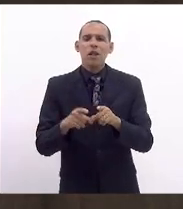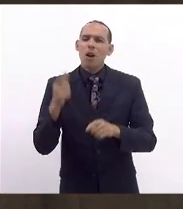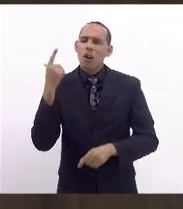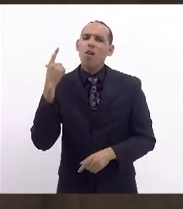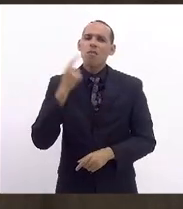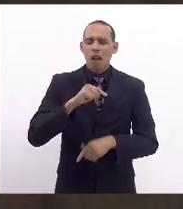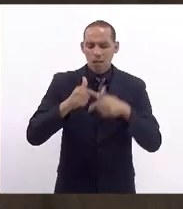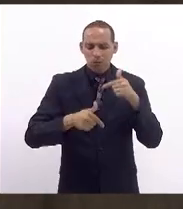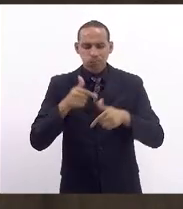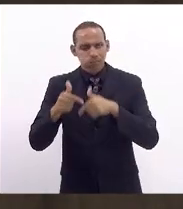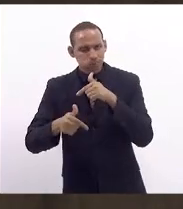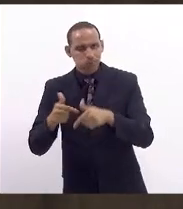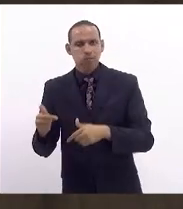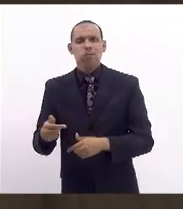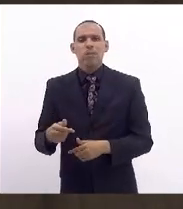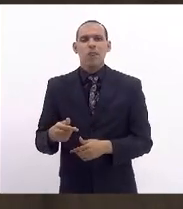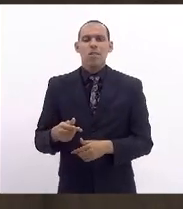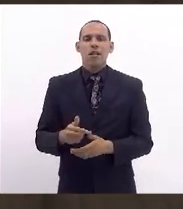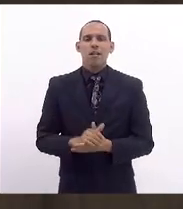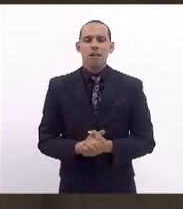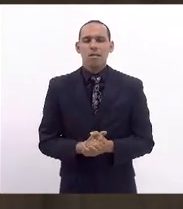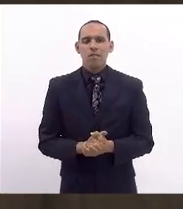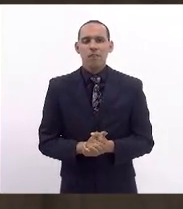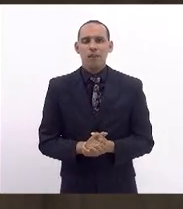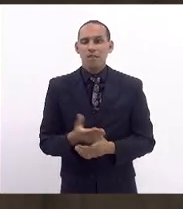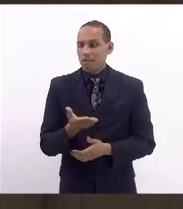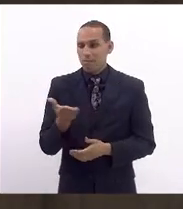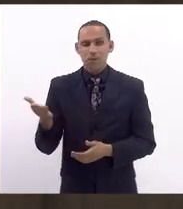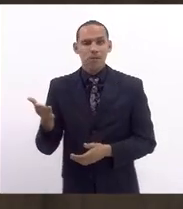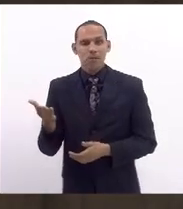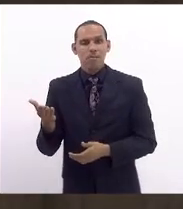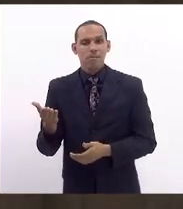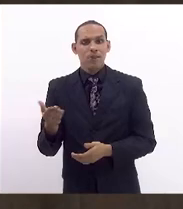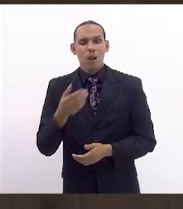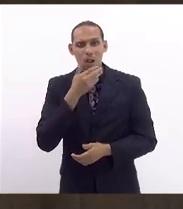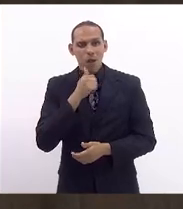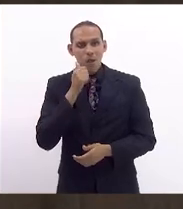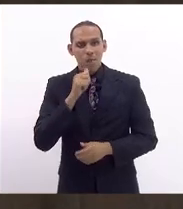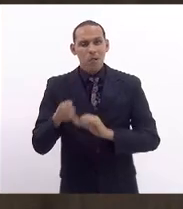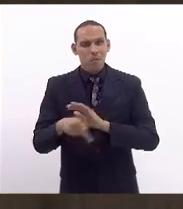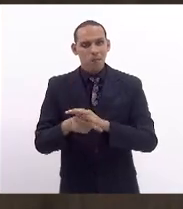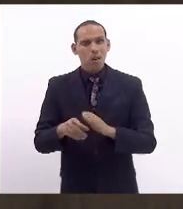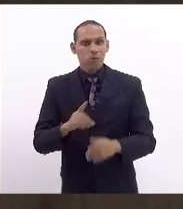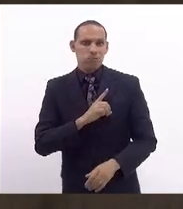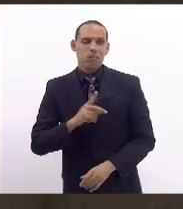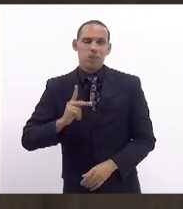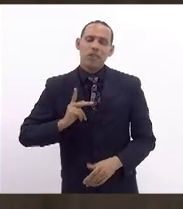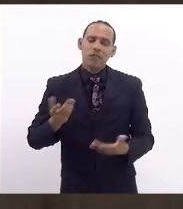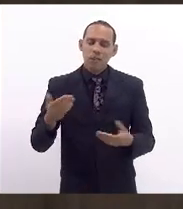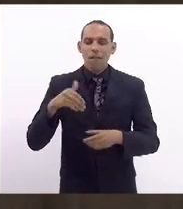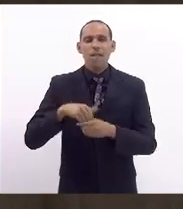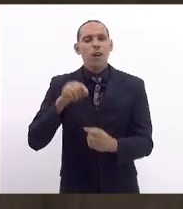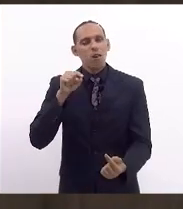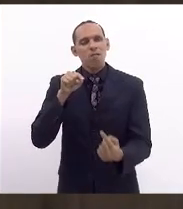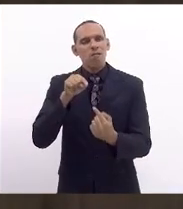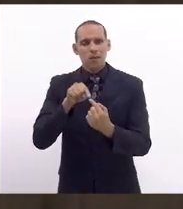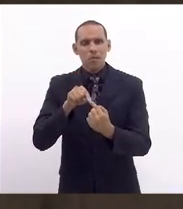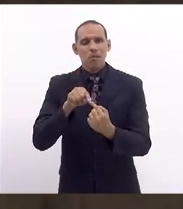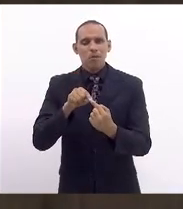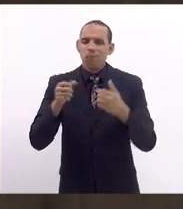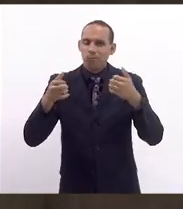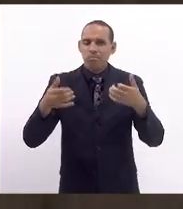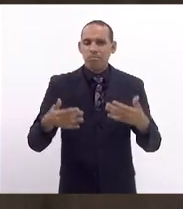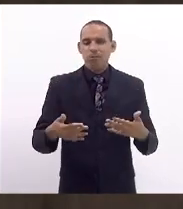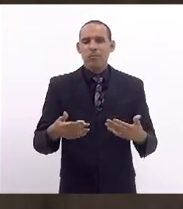de trabalho de exercício de suas funções as defensoras e aos defensores o tanto teclar o voto favorável mente